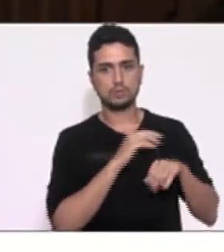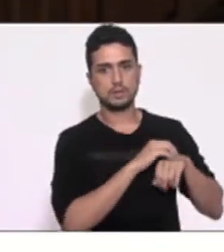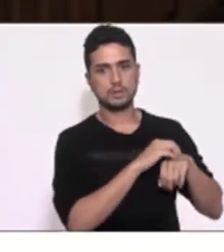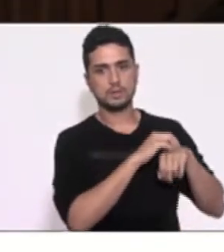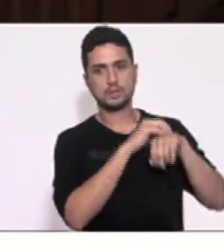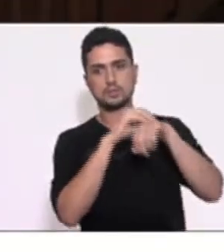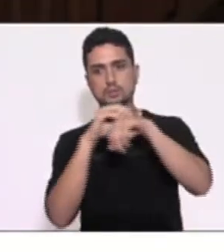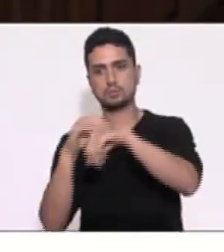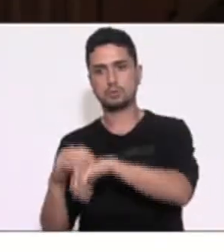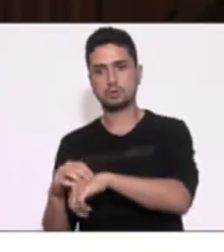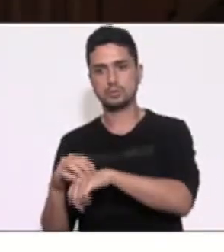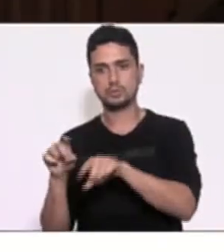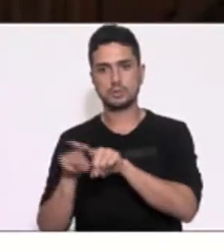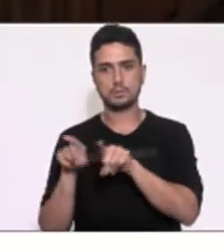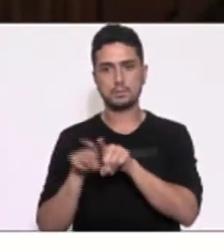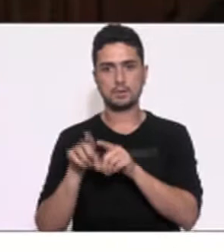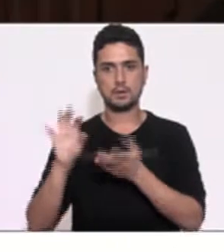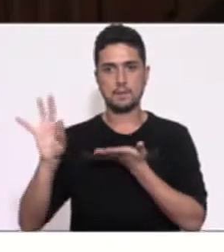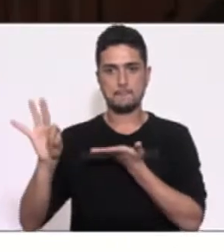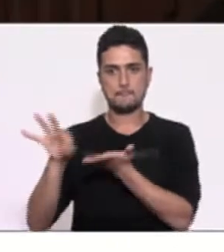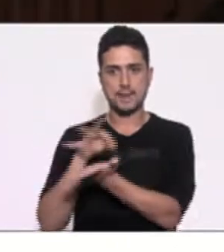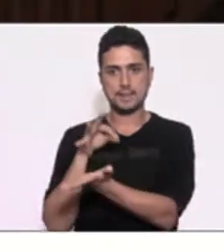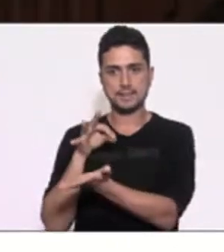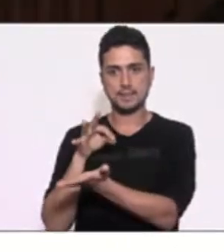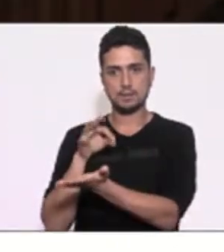da matrícula, portanto. Ora,